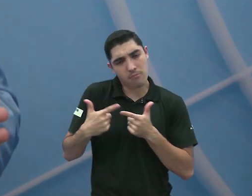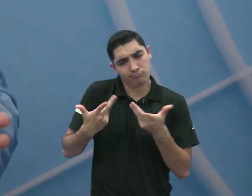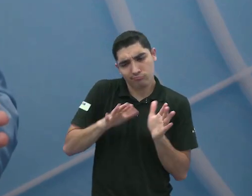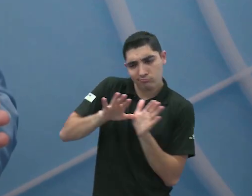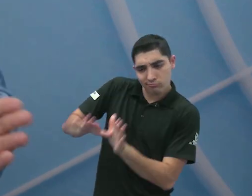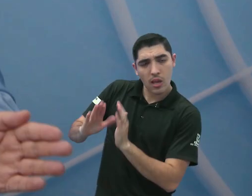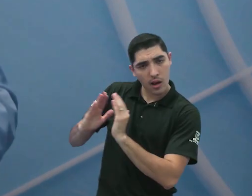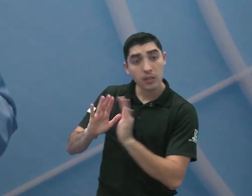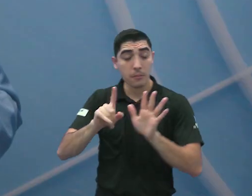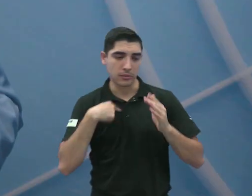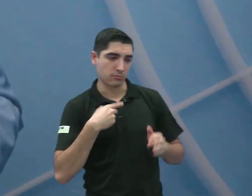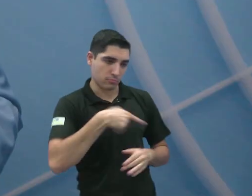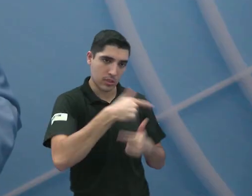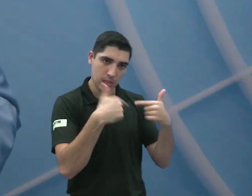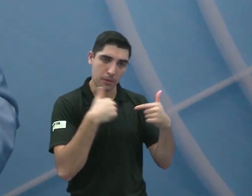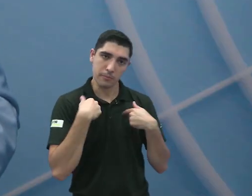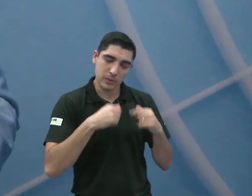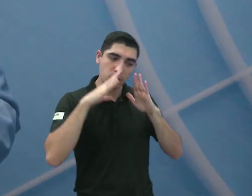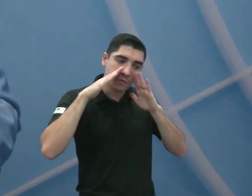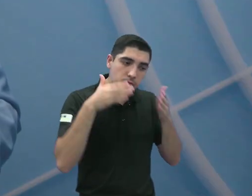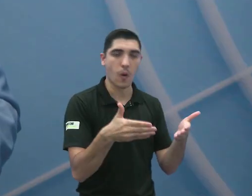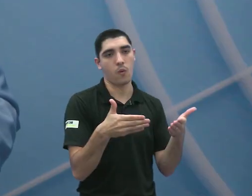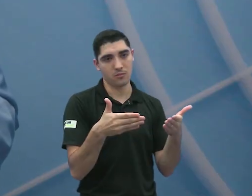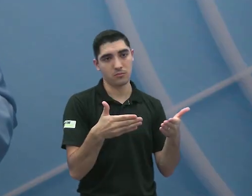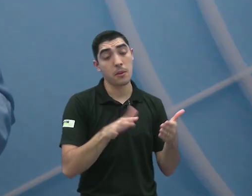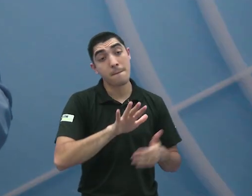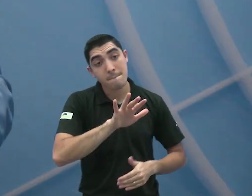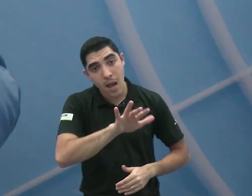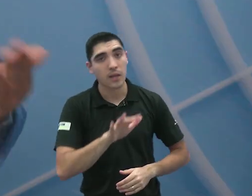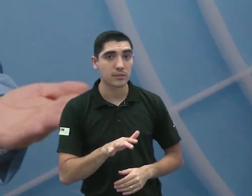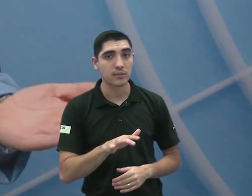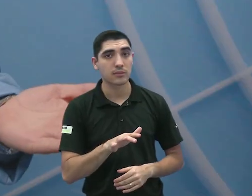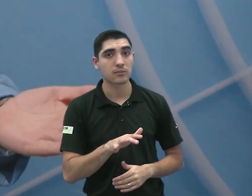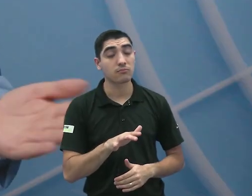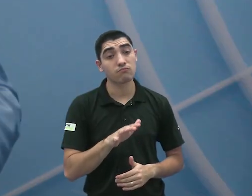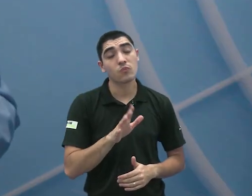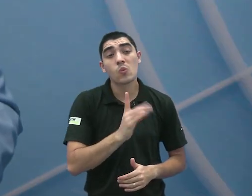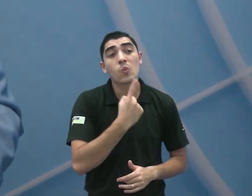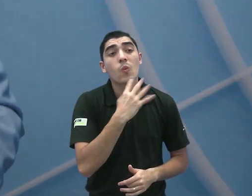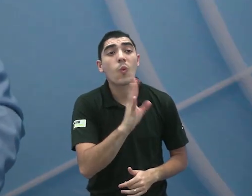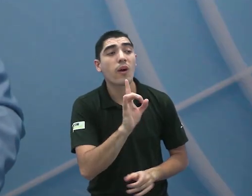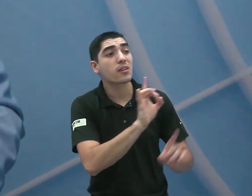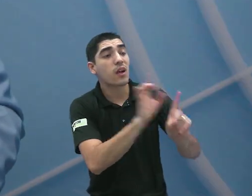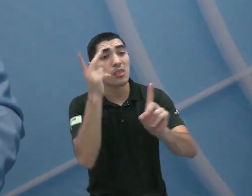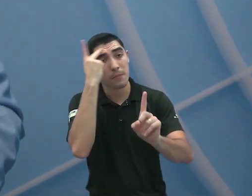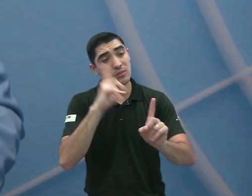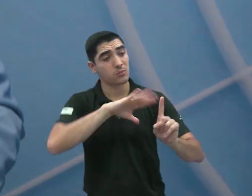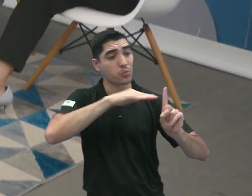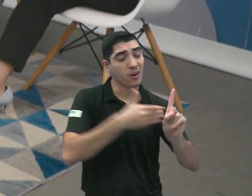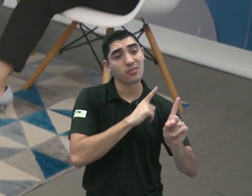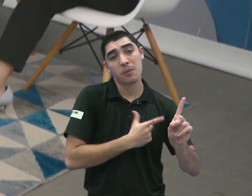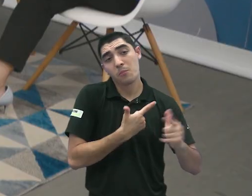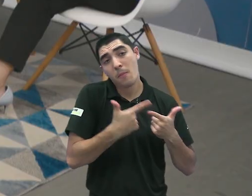no que cabe a nós, para a nossa obrigação. Mas a gente não sabe o que cada um está passando, né? Hoje a gente